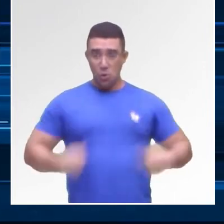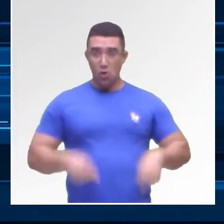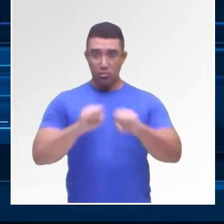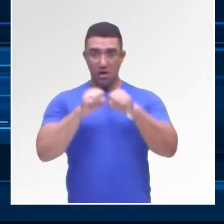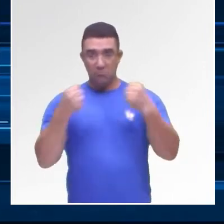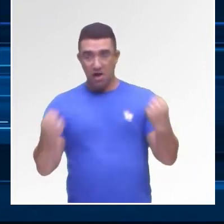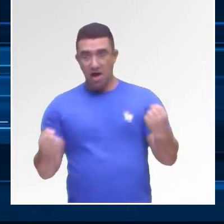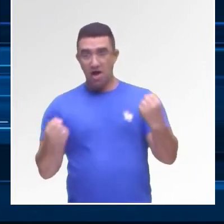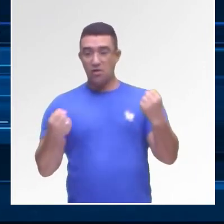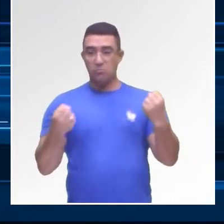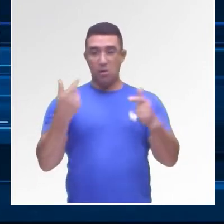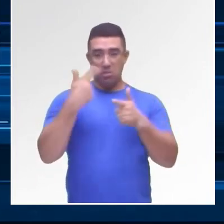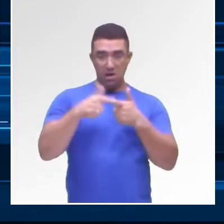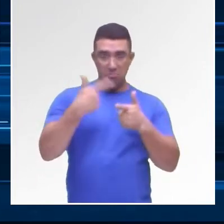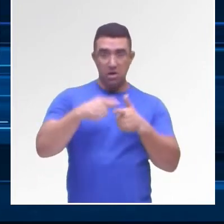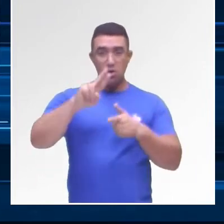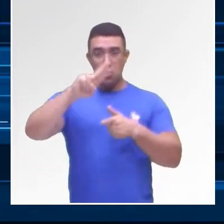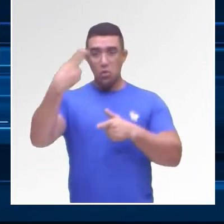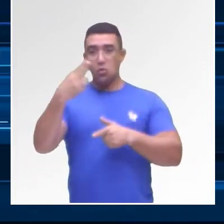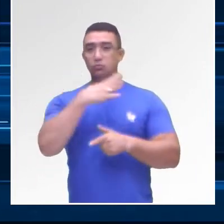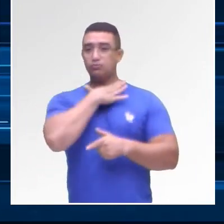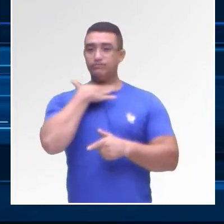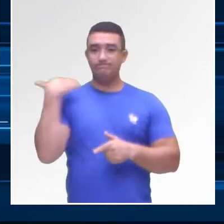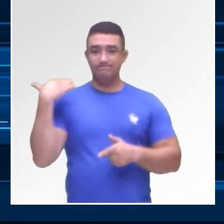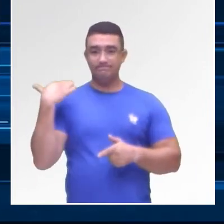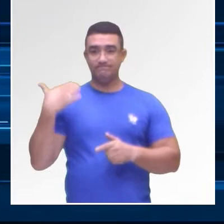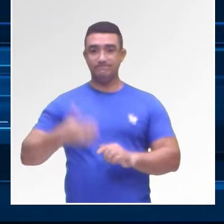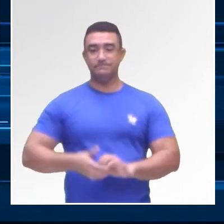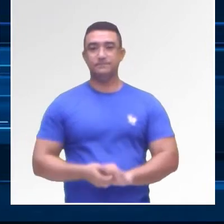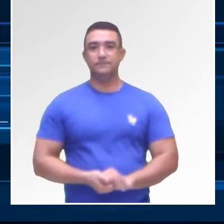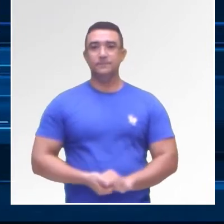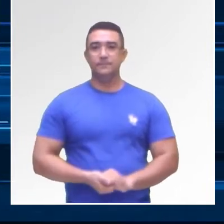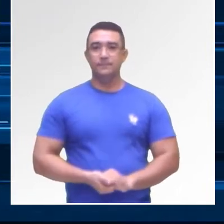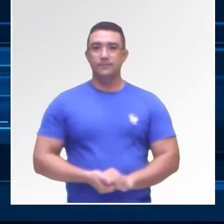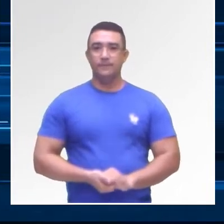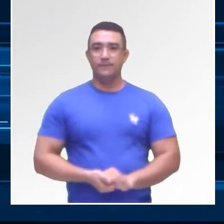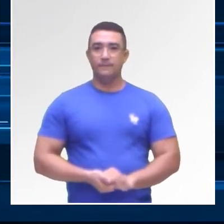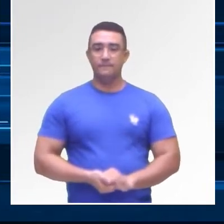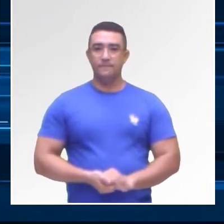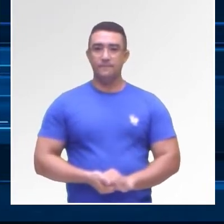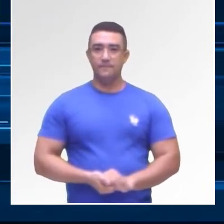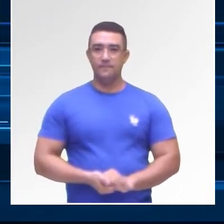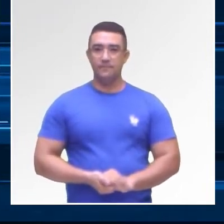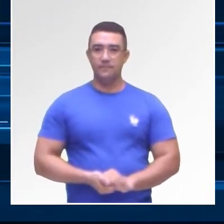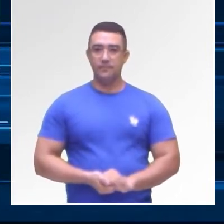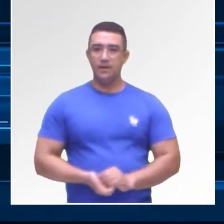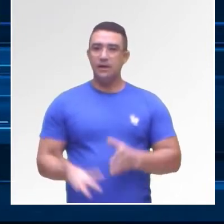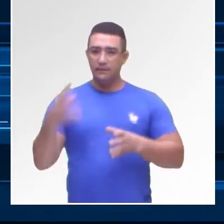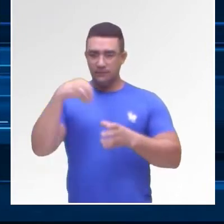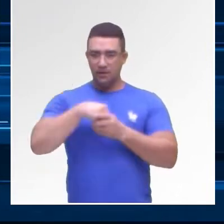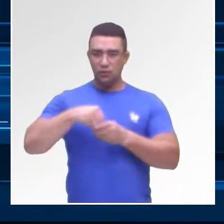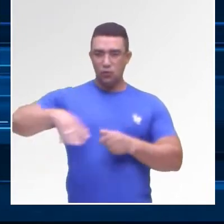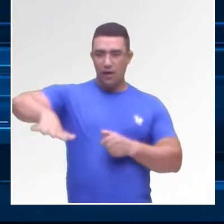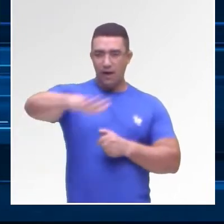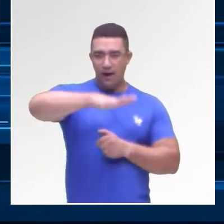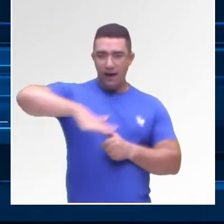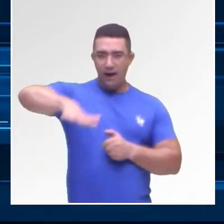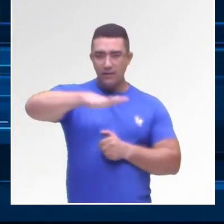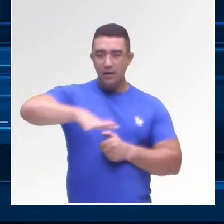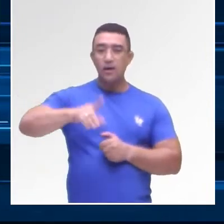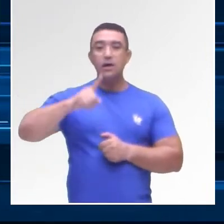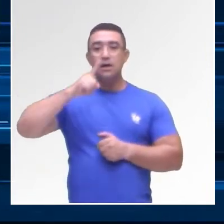morte do indivíduo. Muito bem, e aí, dentro desse ramo dos esportes de